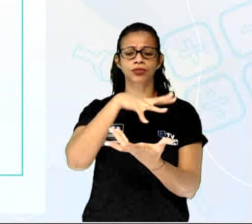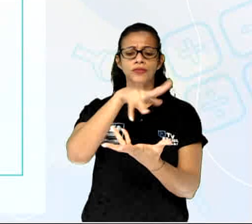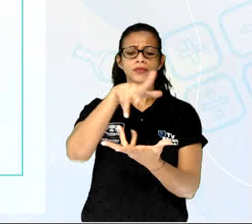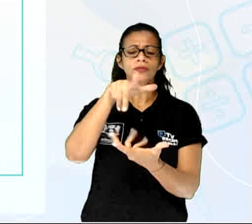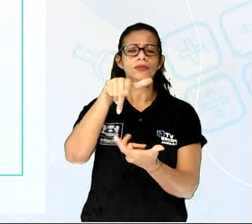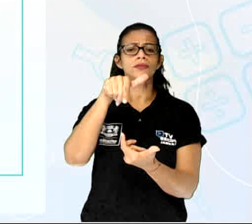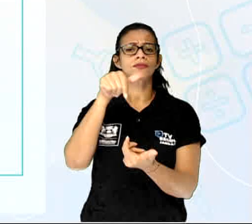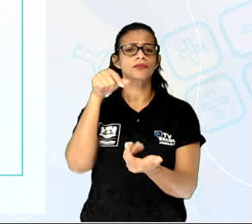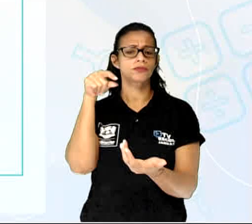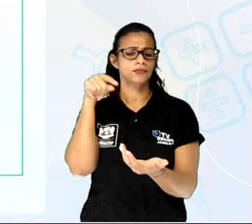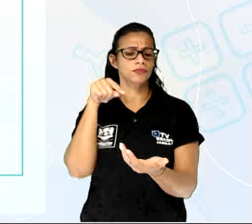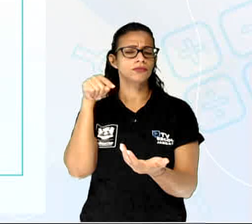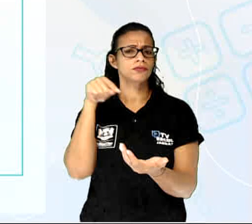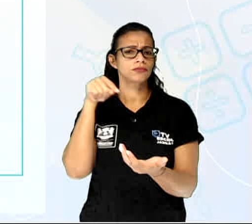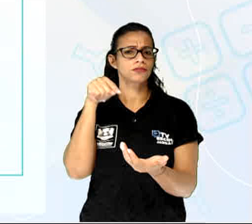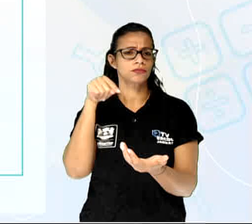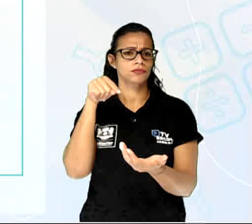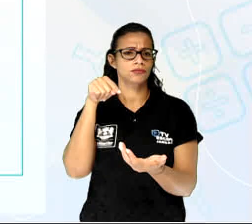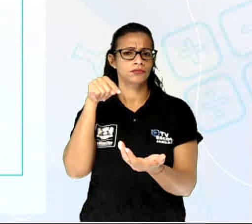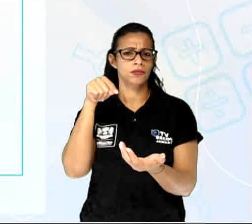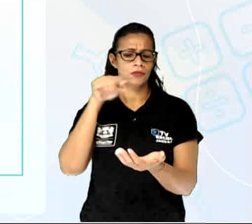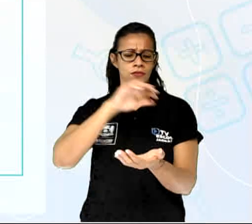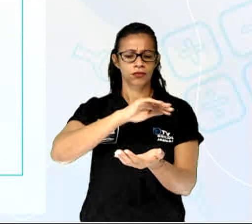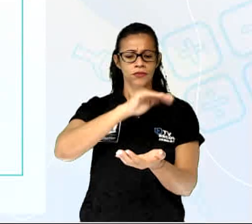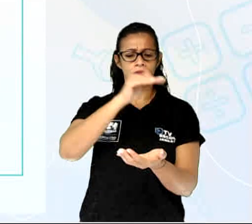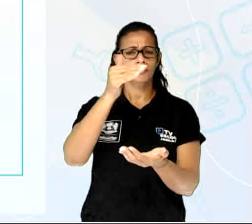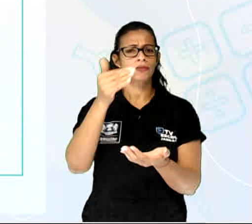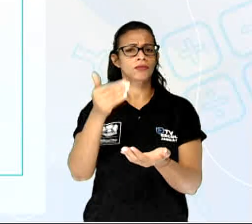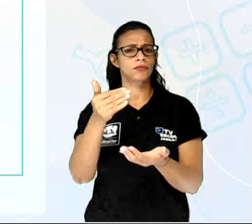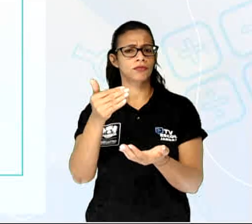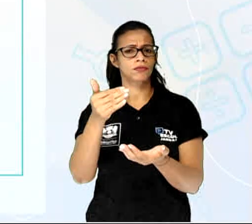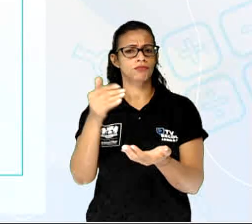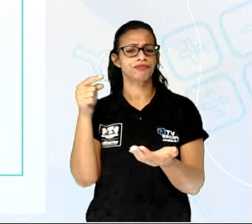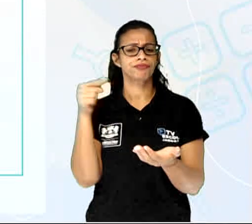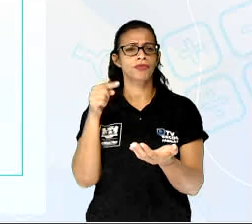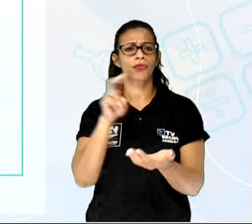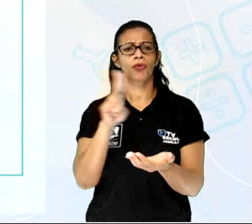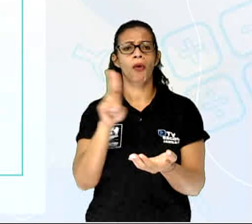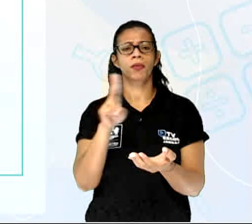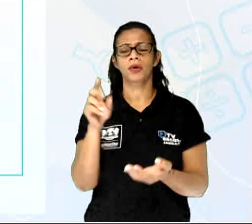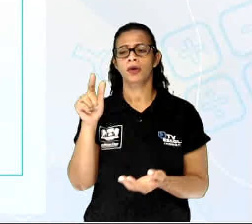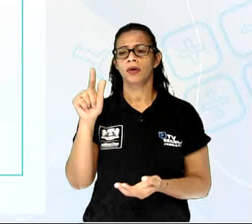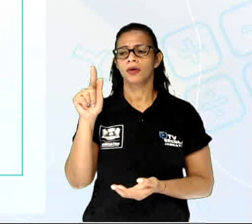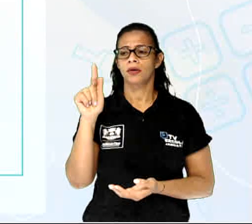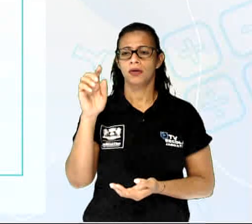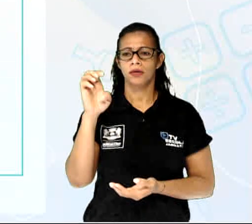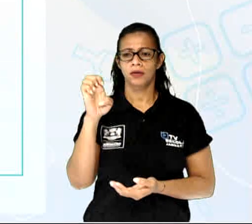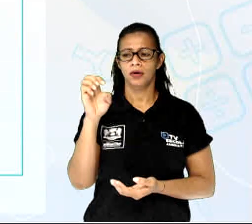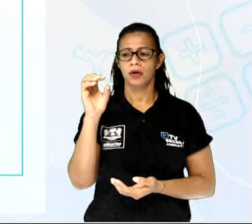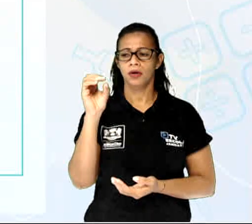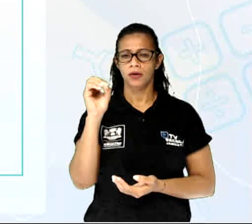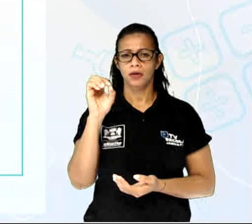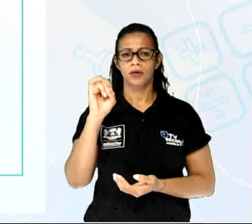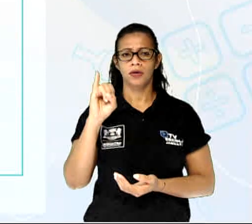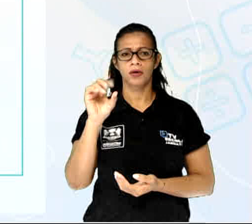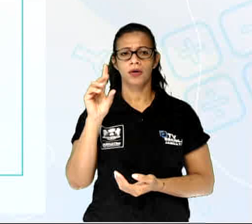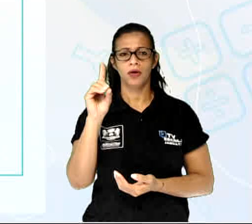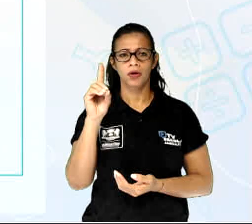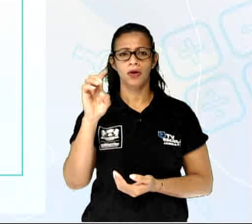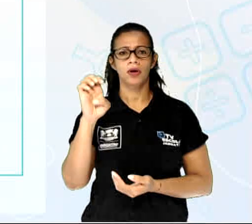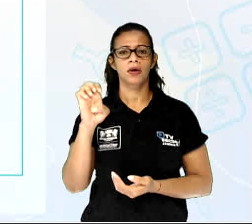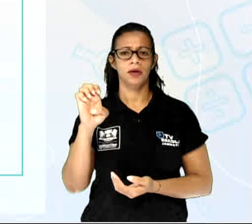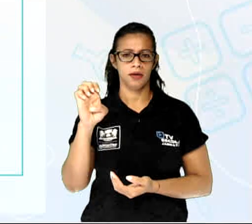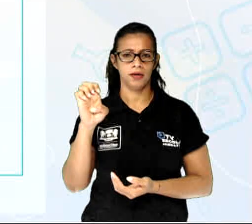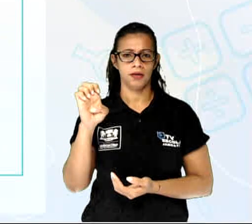é dito que ele é um geóide. Por quê? Nessa figura 3 que você está vendo, nós temos aí o